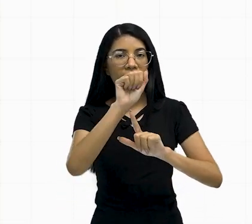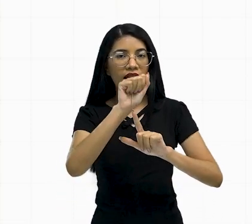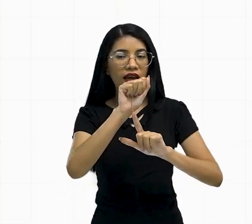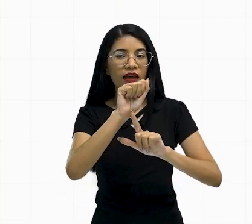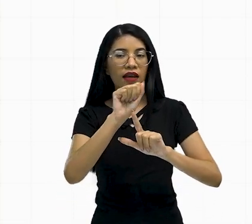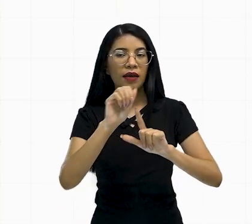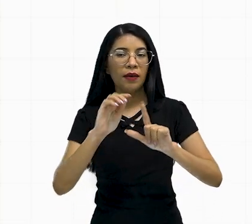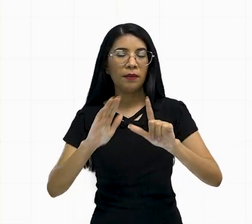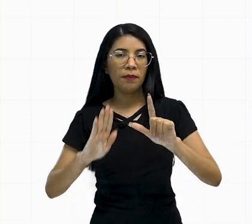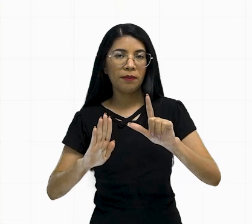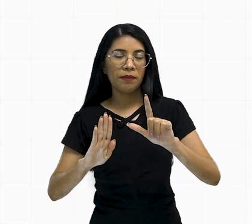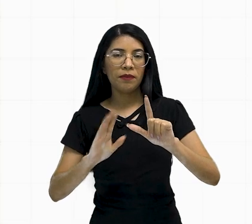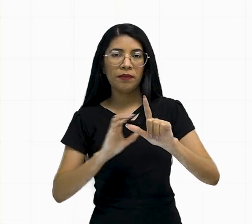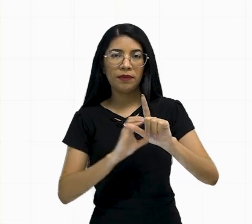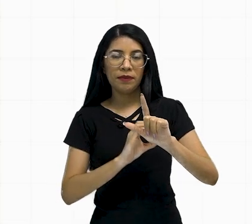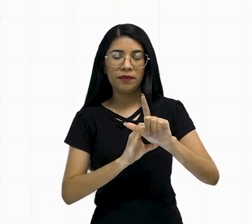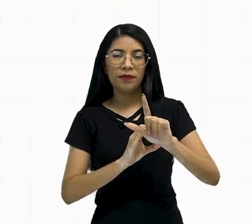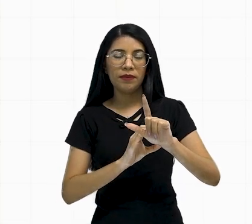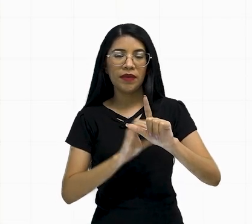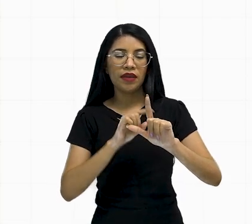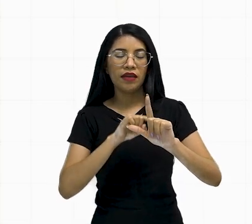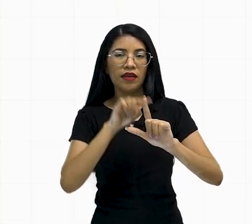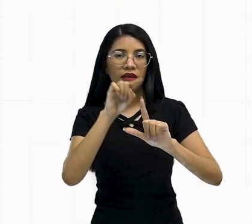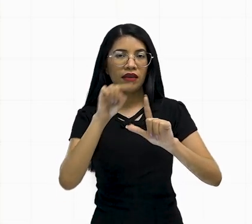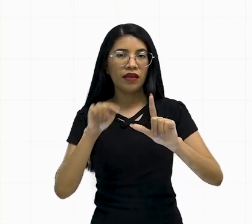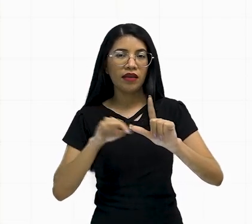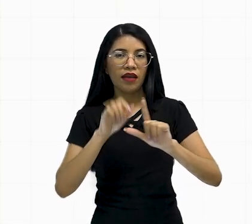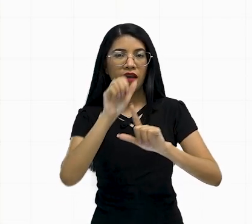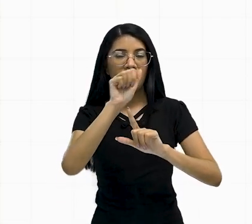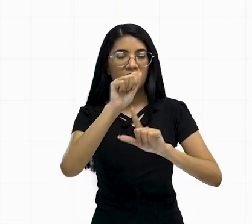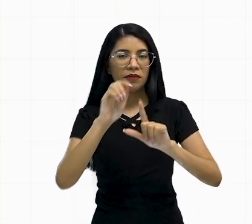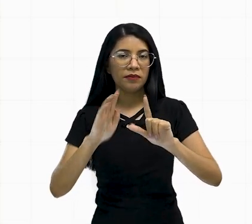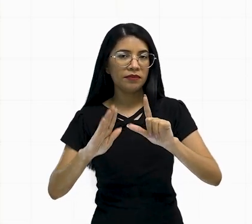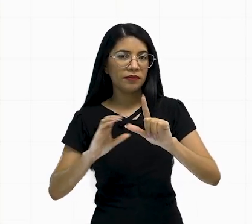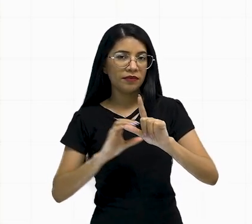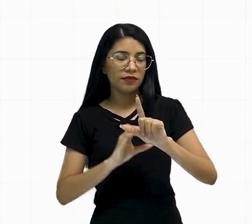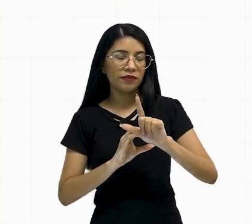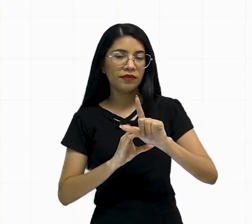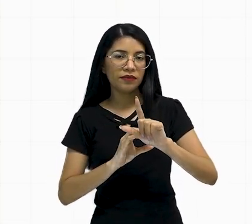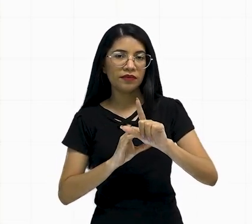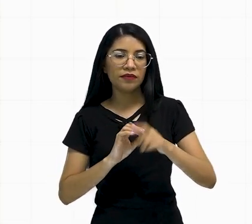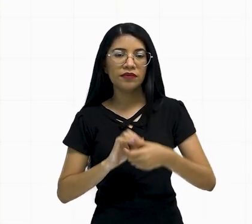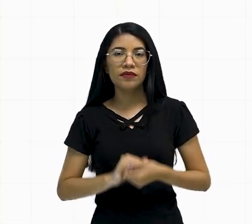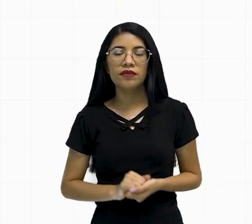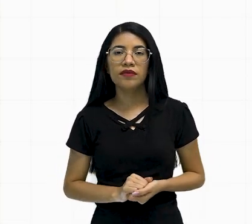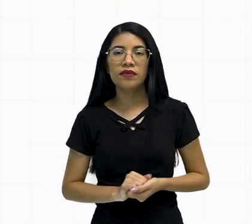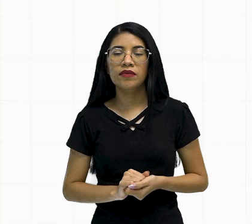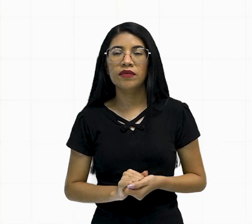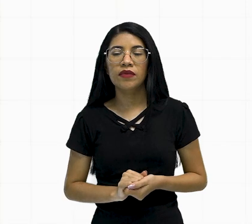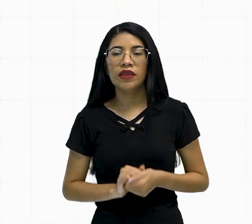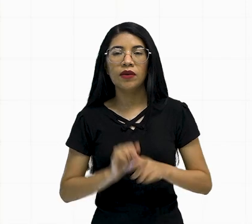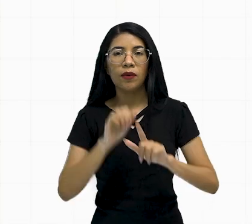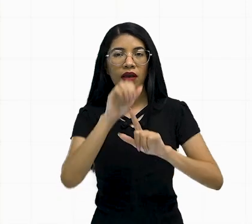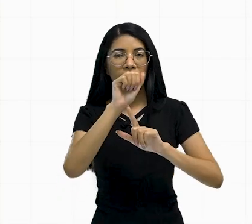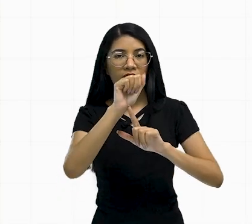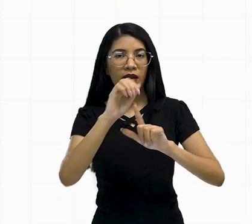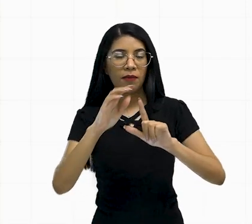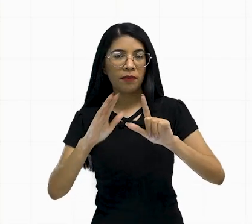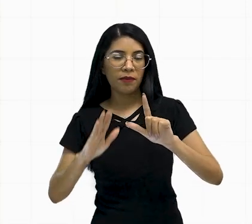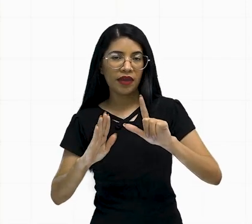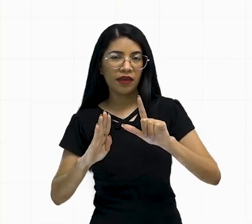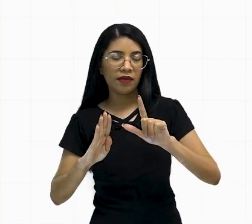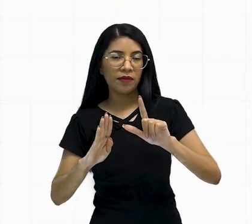B, vértices, aliás. Vértices A, B e C. O segmento de reta AB é um lado,